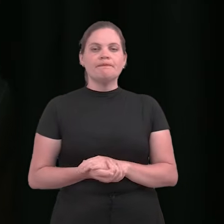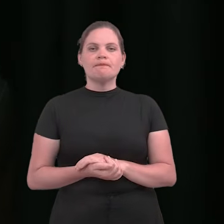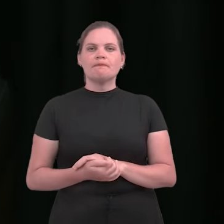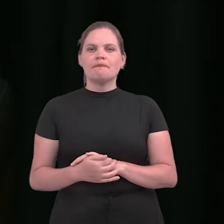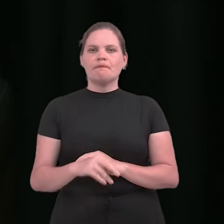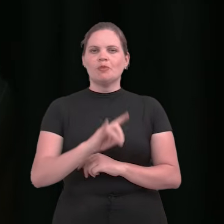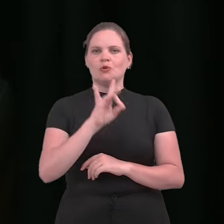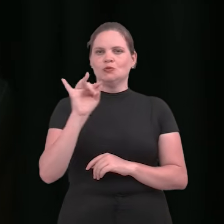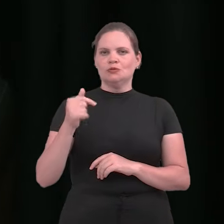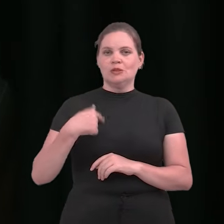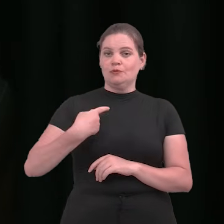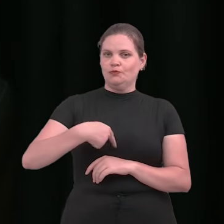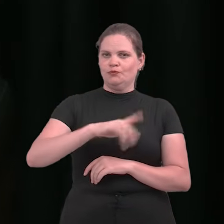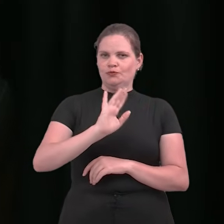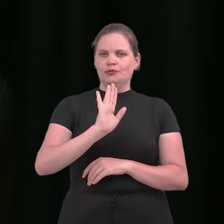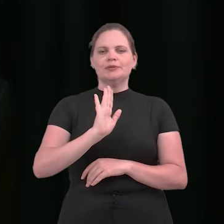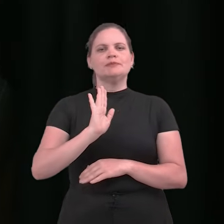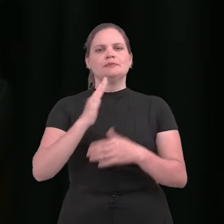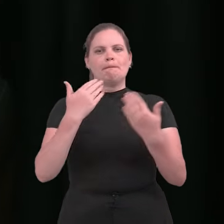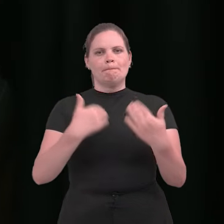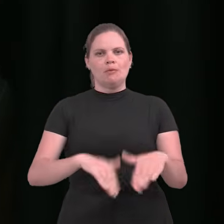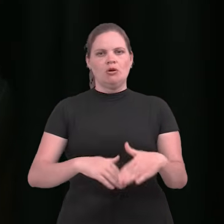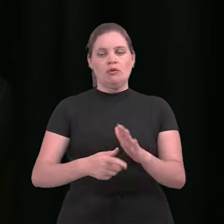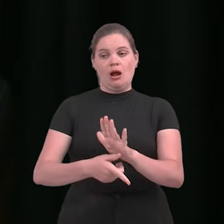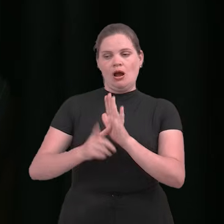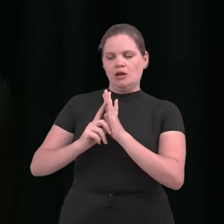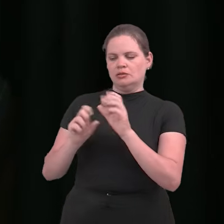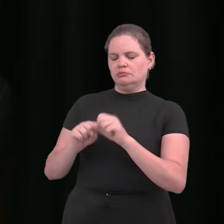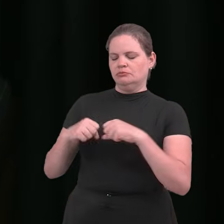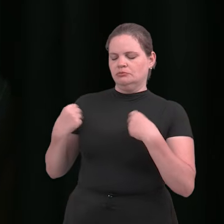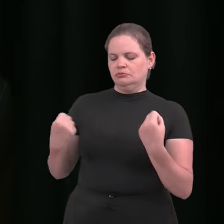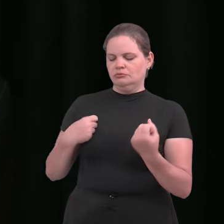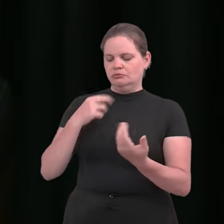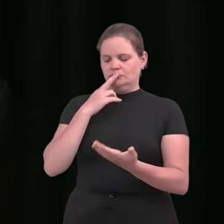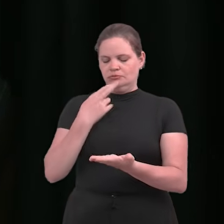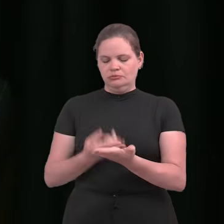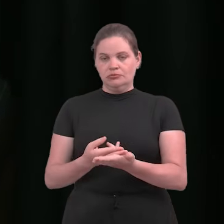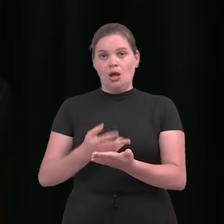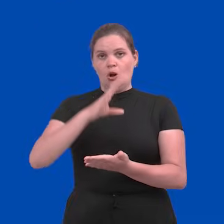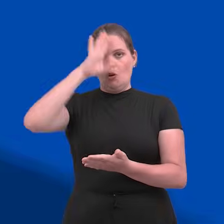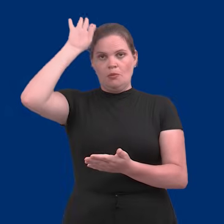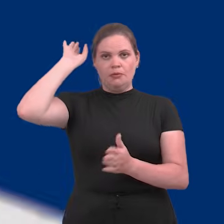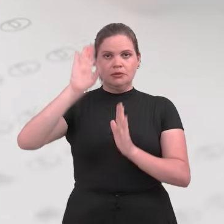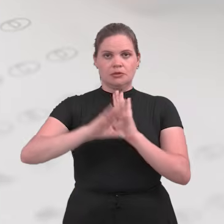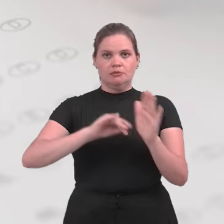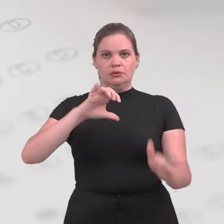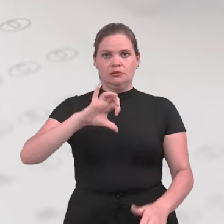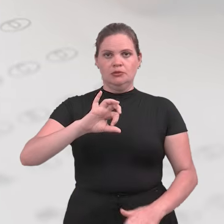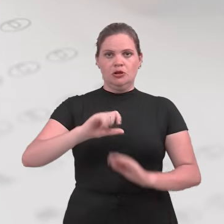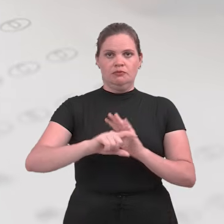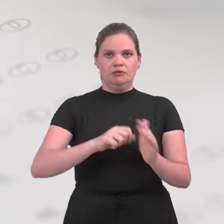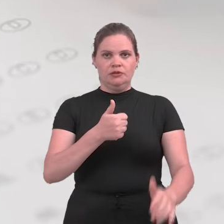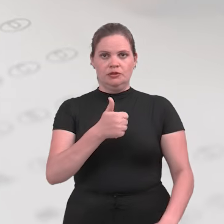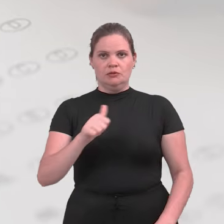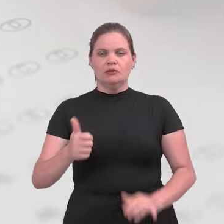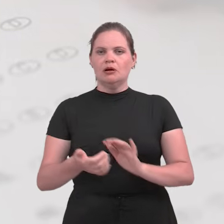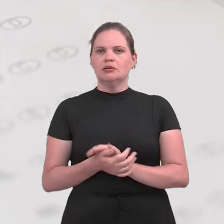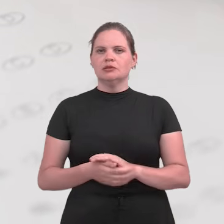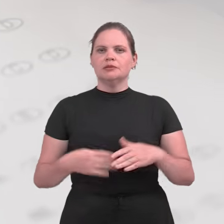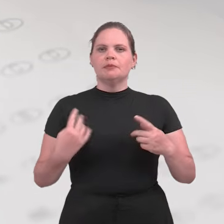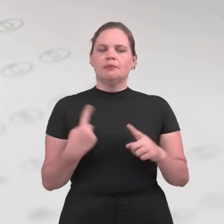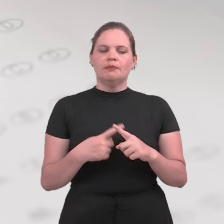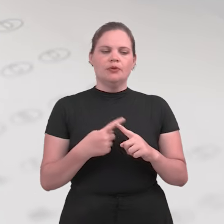dia que eu fui fazer a prova, eu abri a palavra, o Senhor diz assim, Romanos 9:11. Hum. Porque não tendo eles